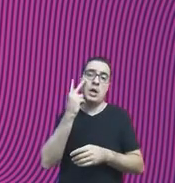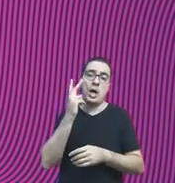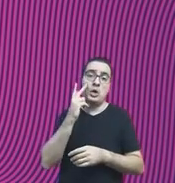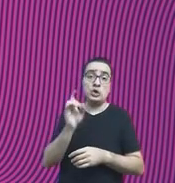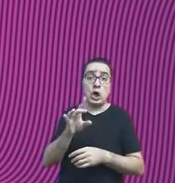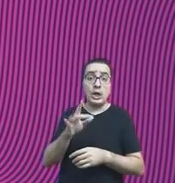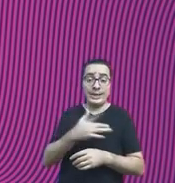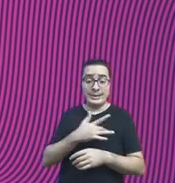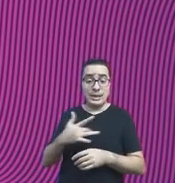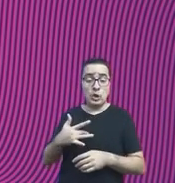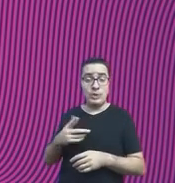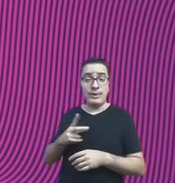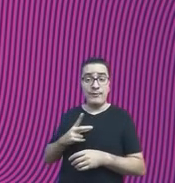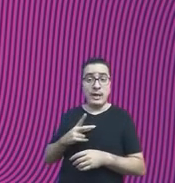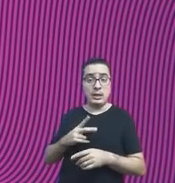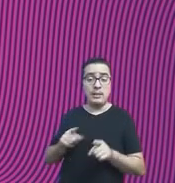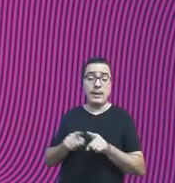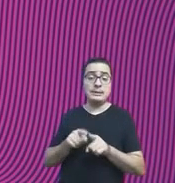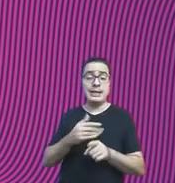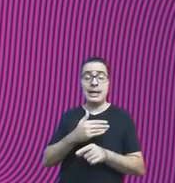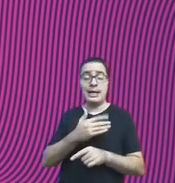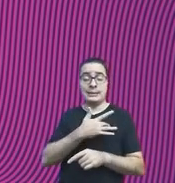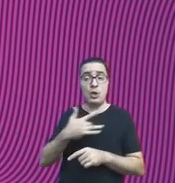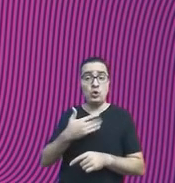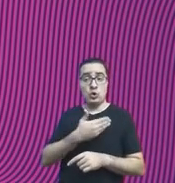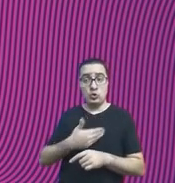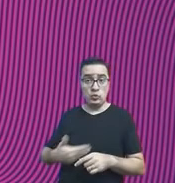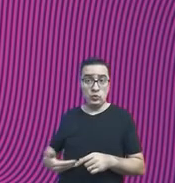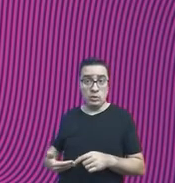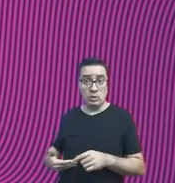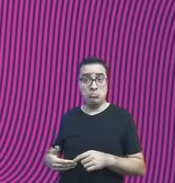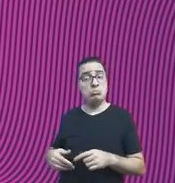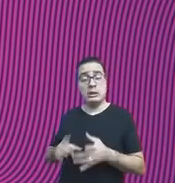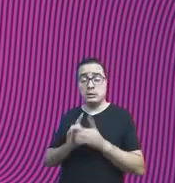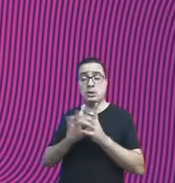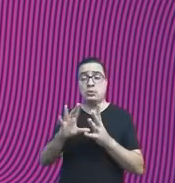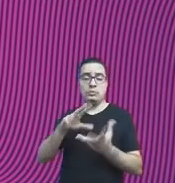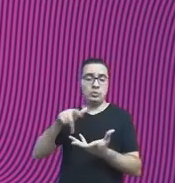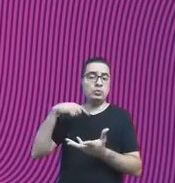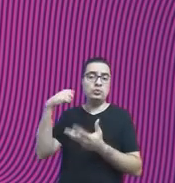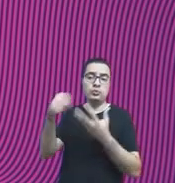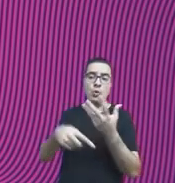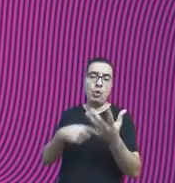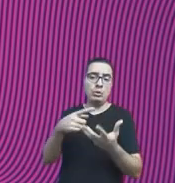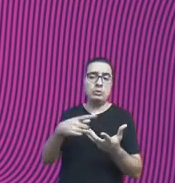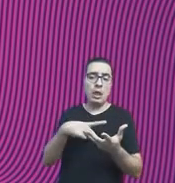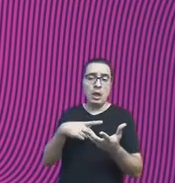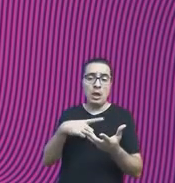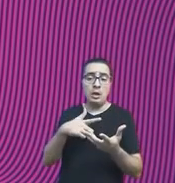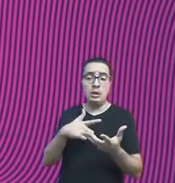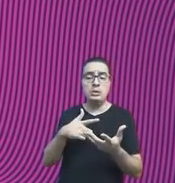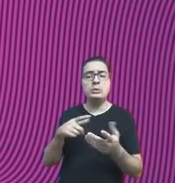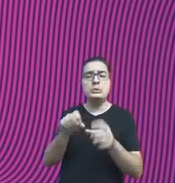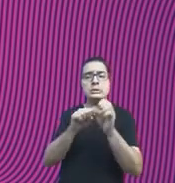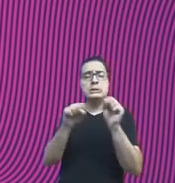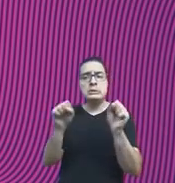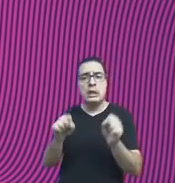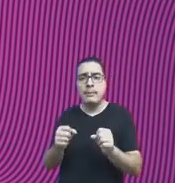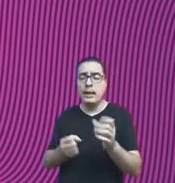na saúde pública já é, mas da saúde no mundo. Essa escala que é gerada, esses sistemas que são